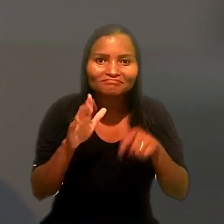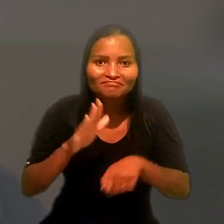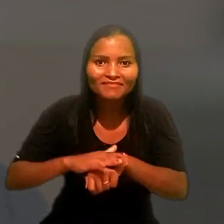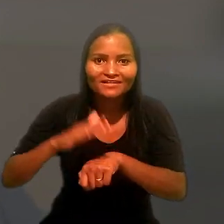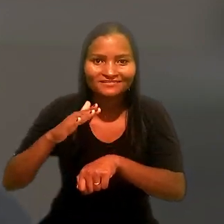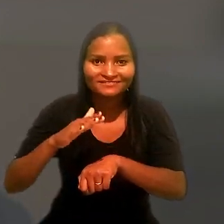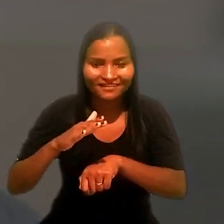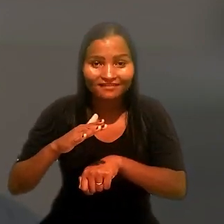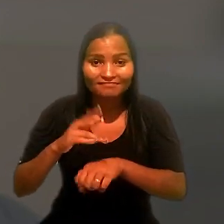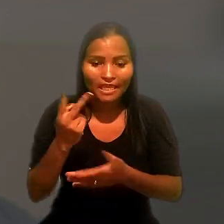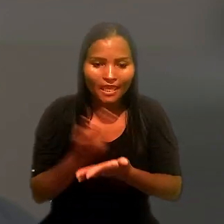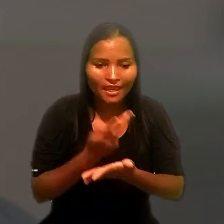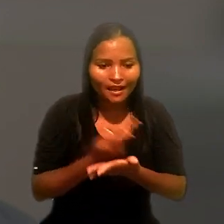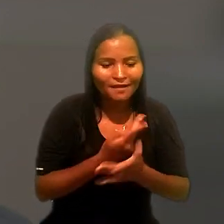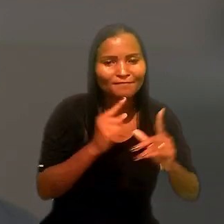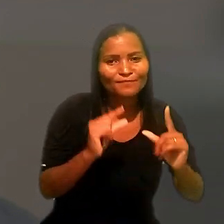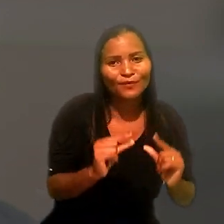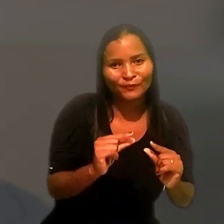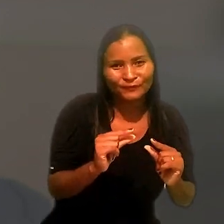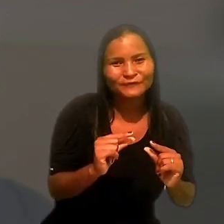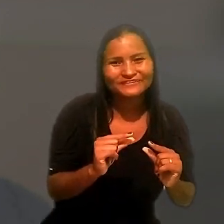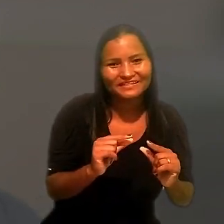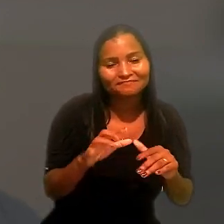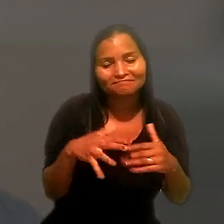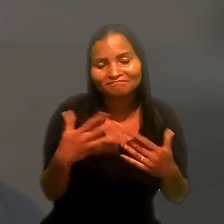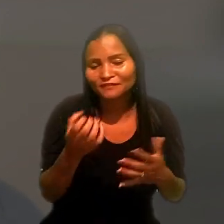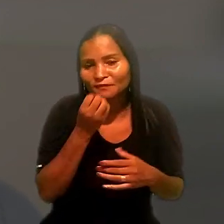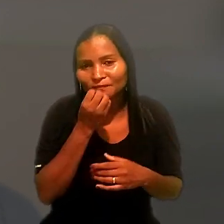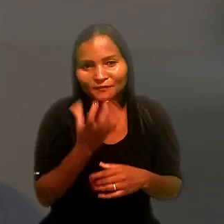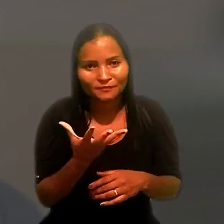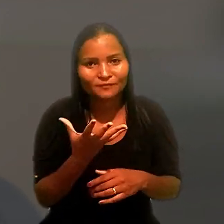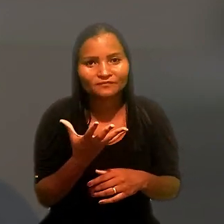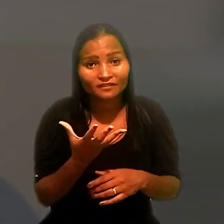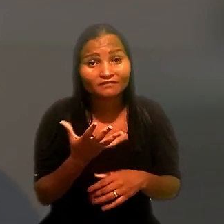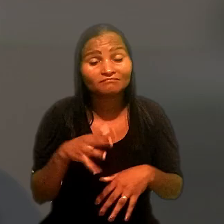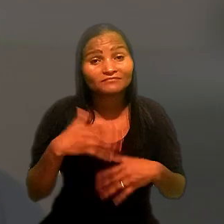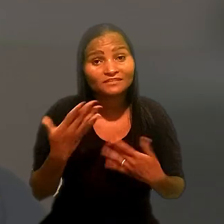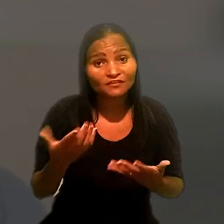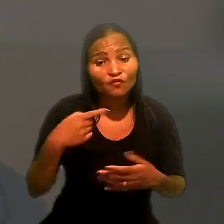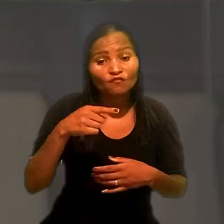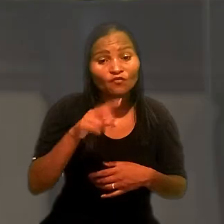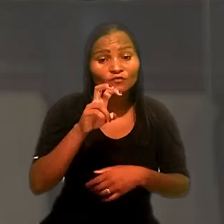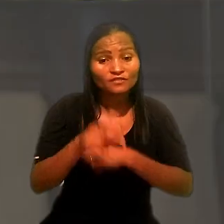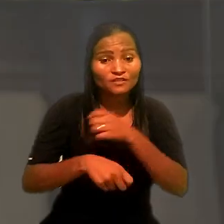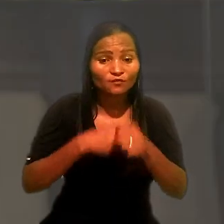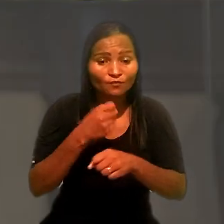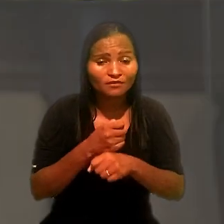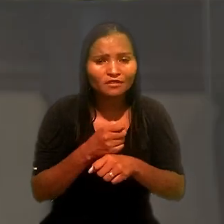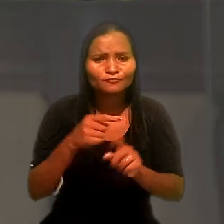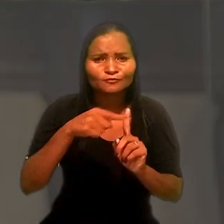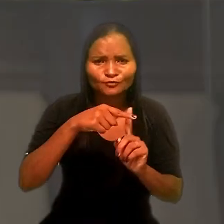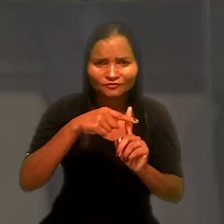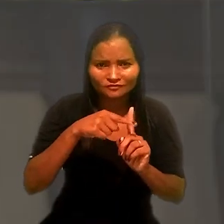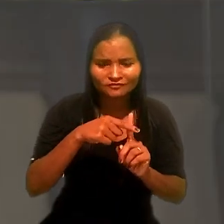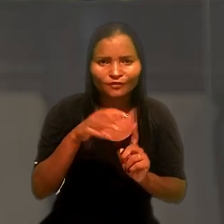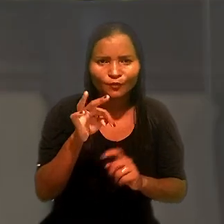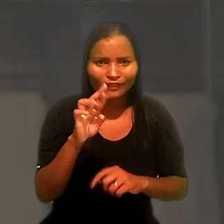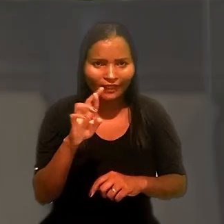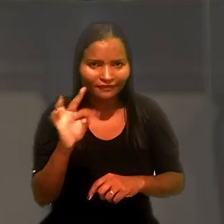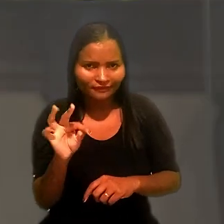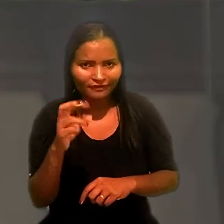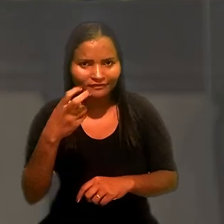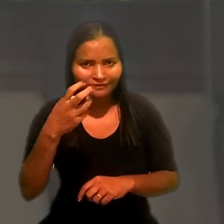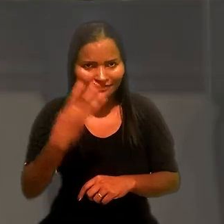provavelmente acerte mais e ao contrário, erre menos. Não é isso? Isso é uma riqueza muito grande. Foram 5 anos muito, muito